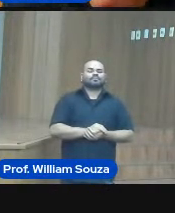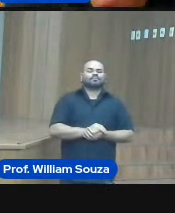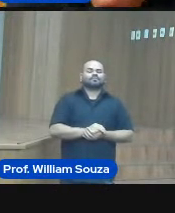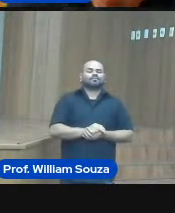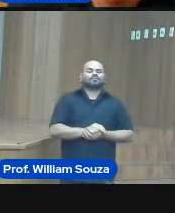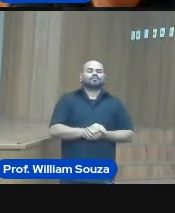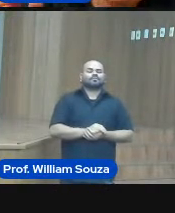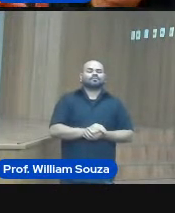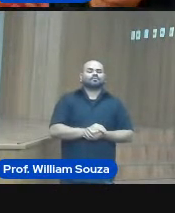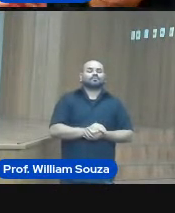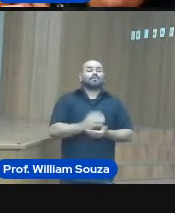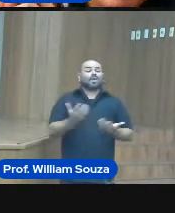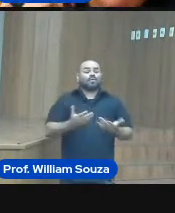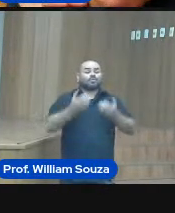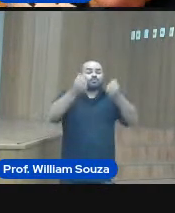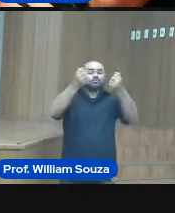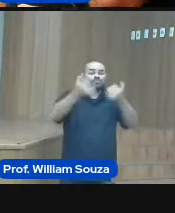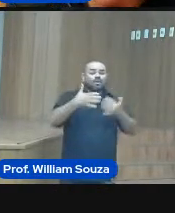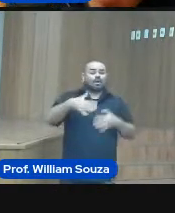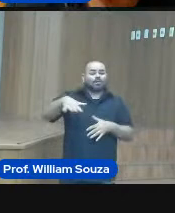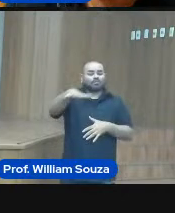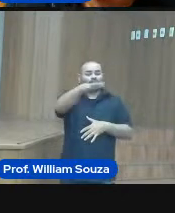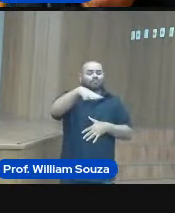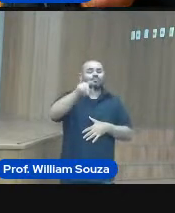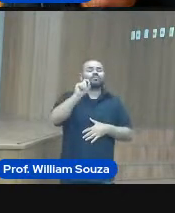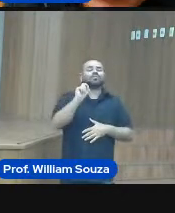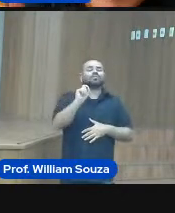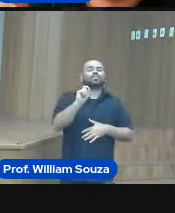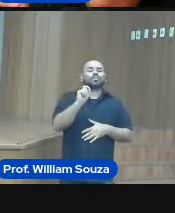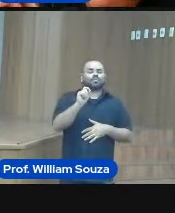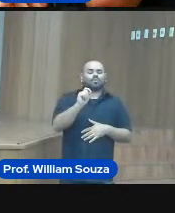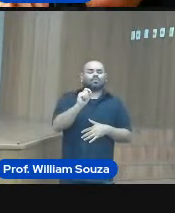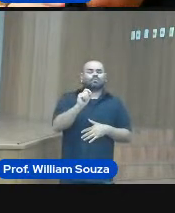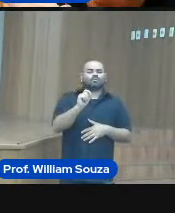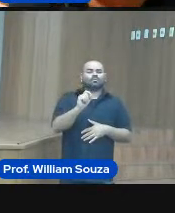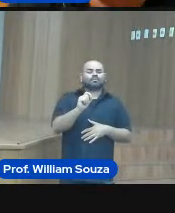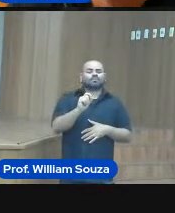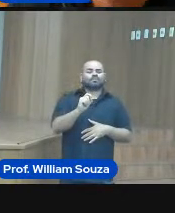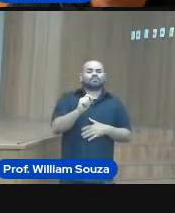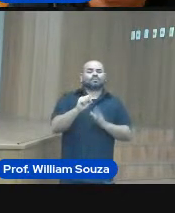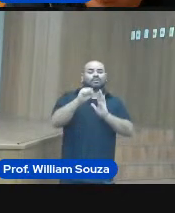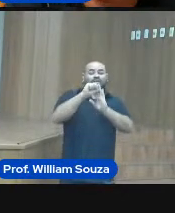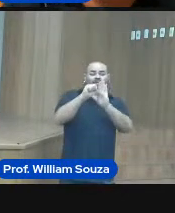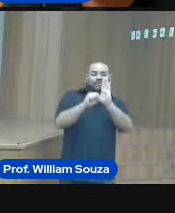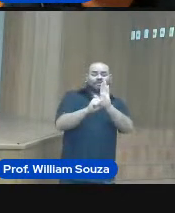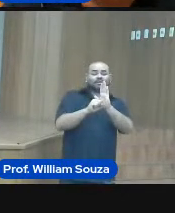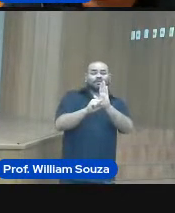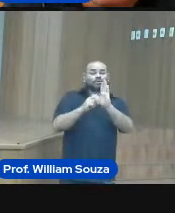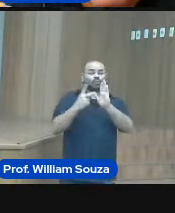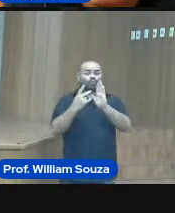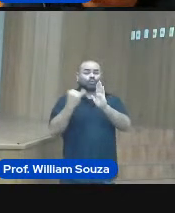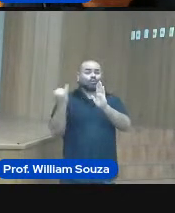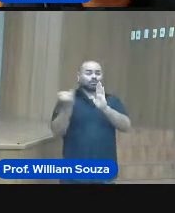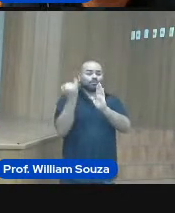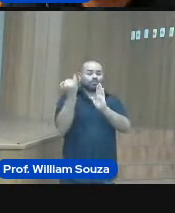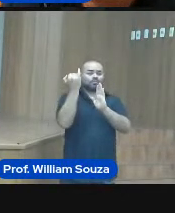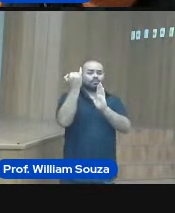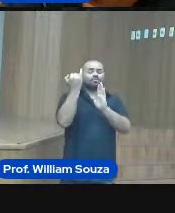Eu quero falar com vocês sobre dois séculos muito importantes na história da matemática. Na